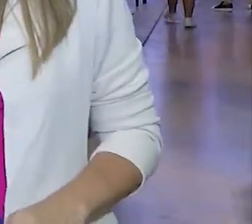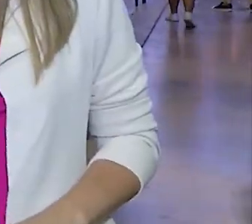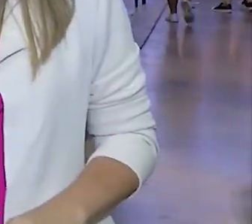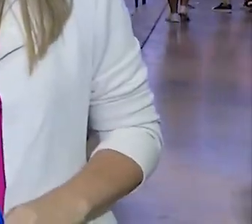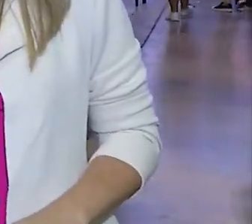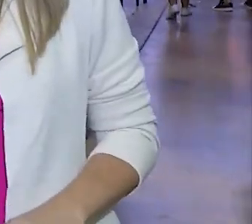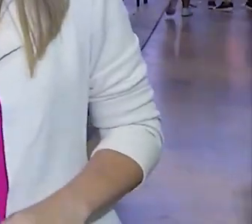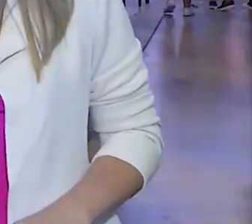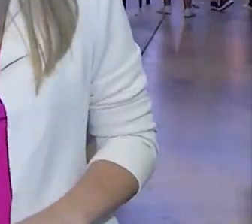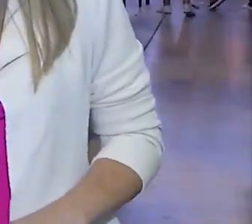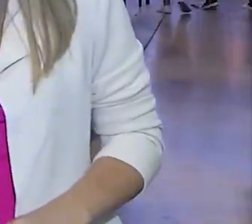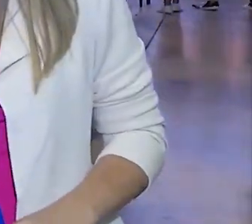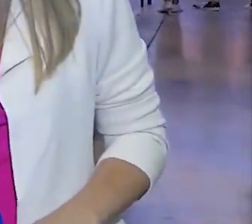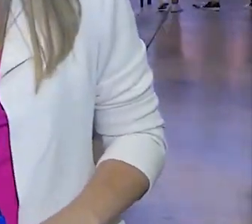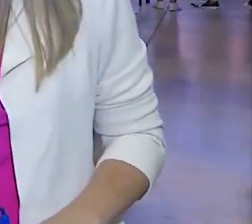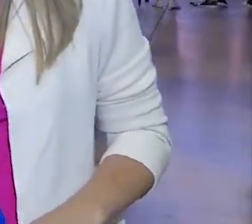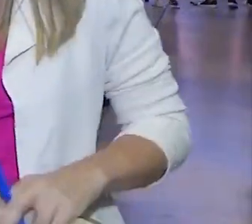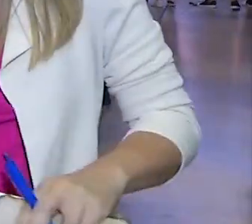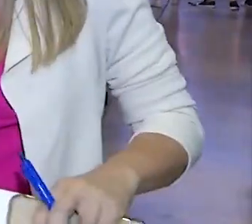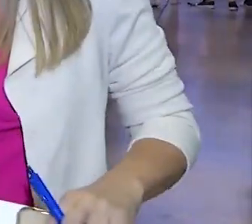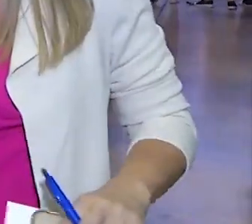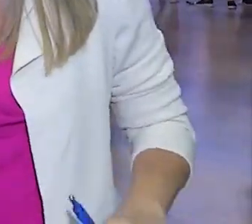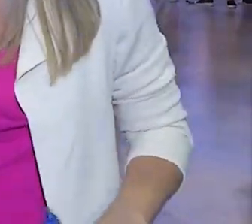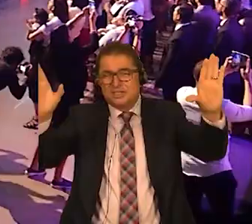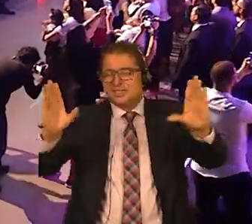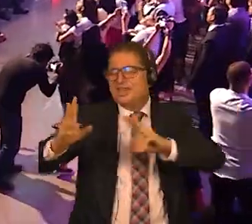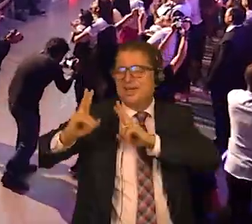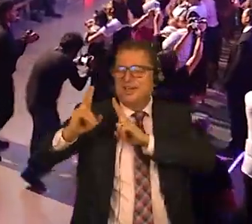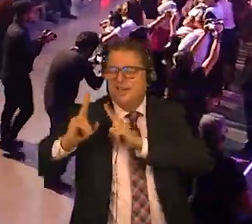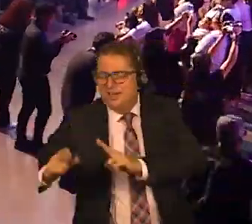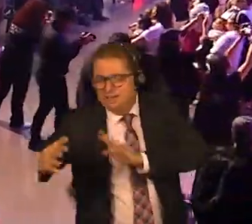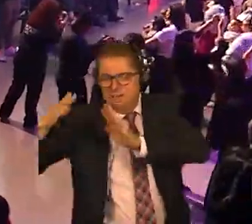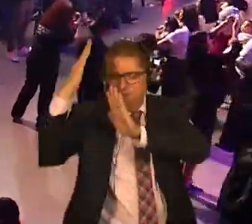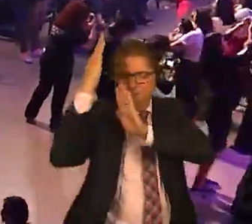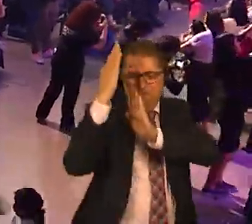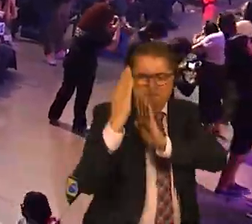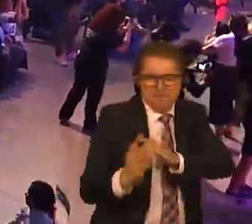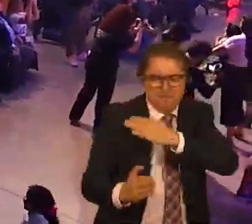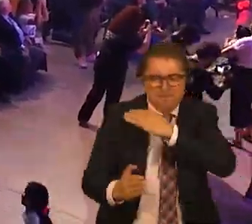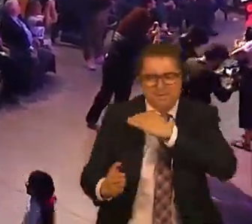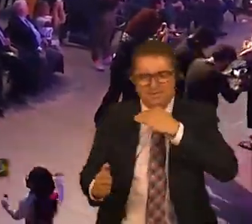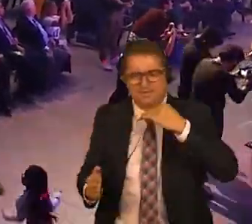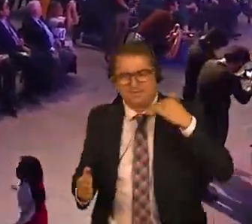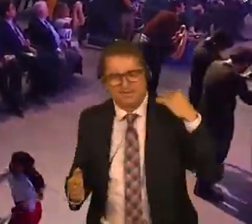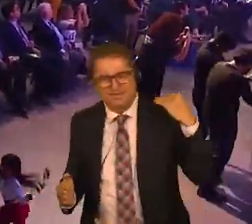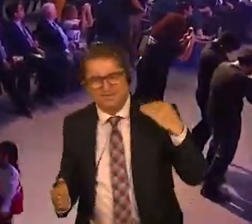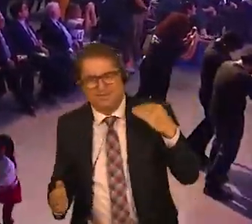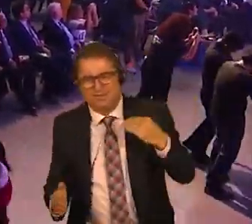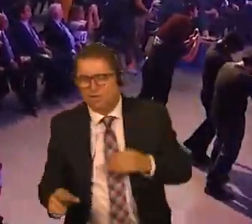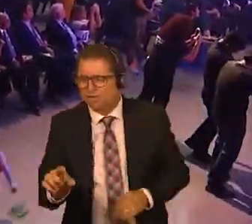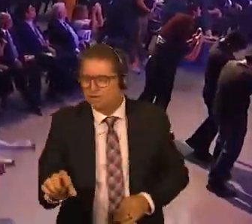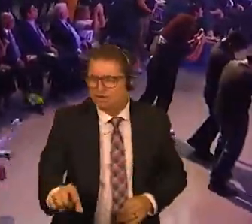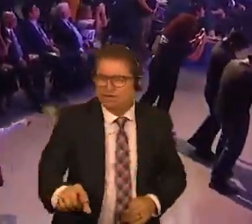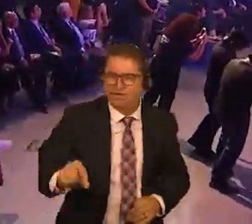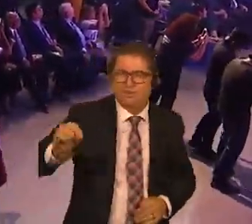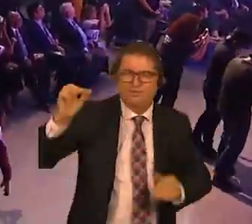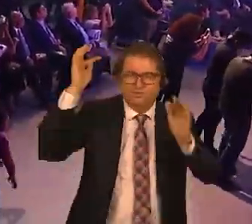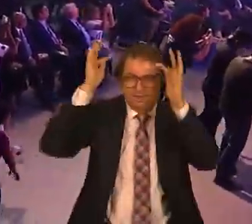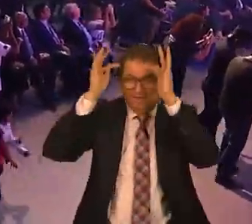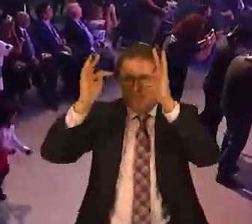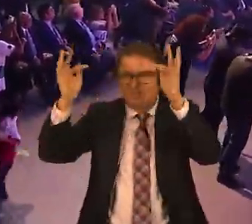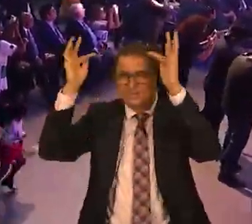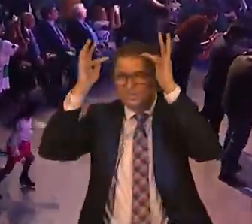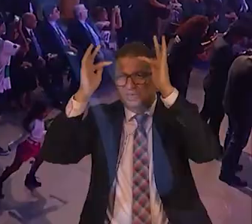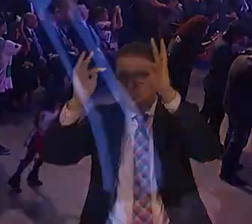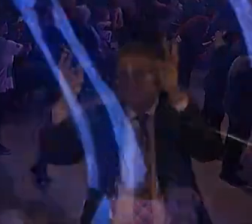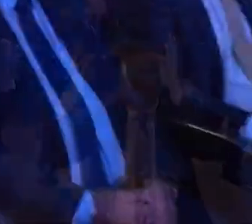capacidade para mais de 20 mil pessoas. Todo ano é assim, lotado. E a sensação que a gente tem aqui é que as pessoas vêm